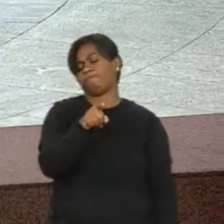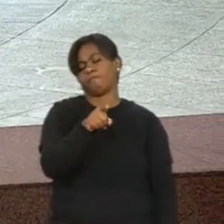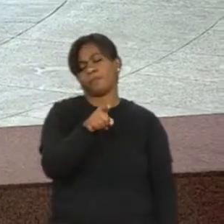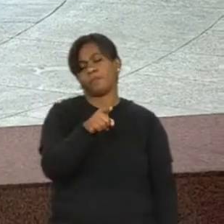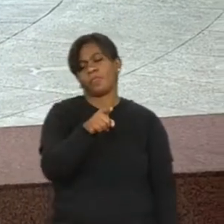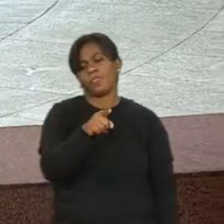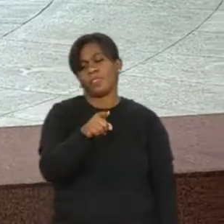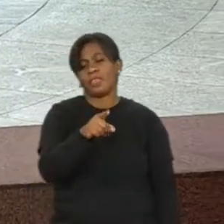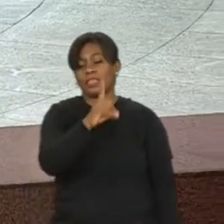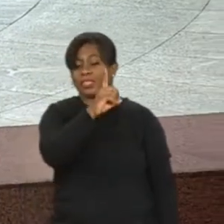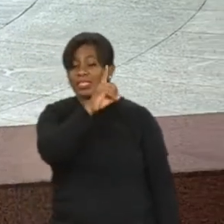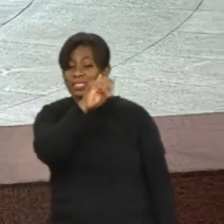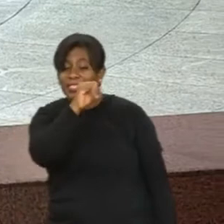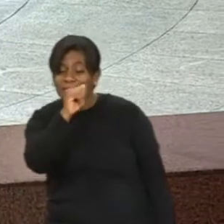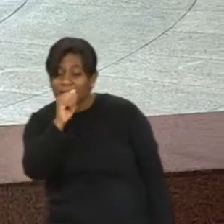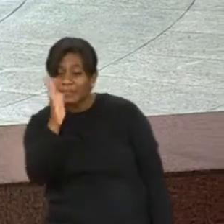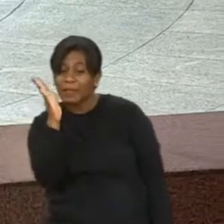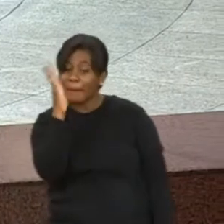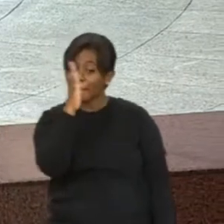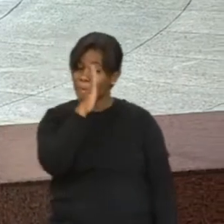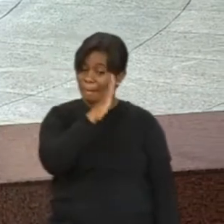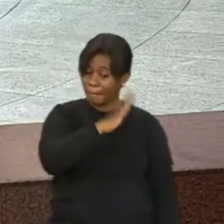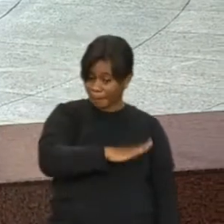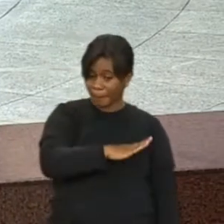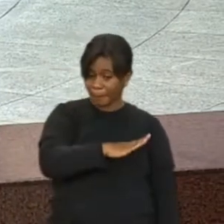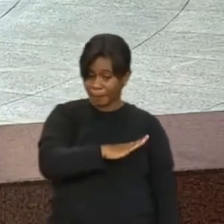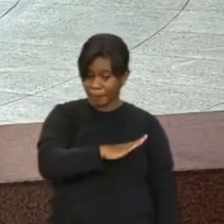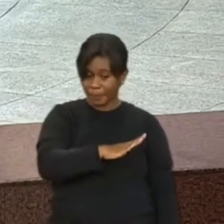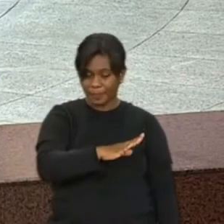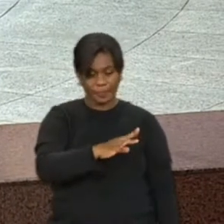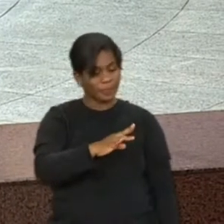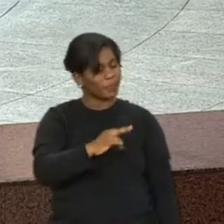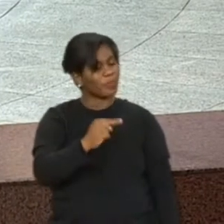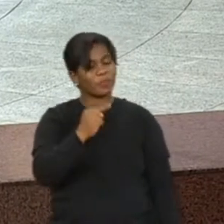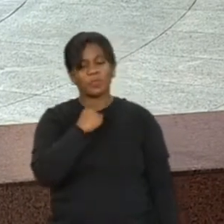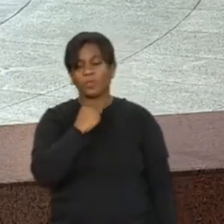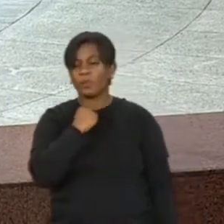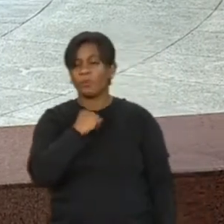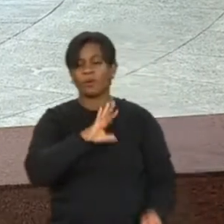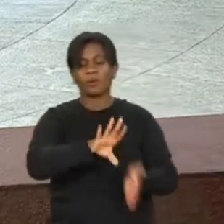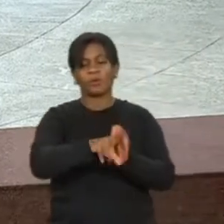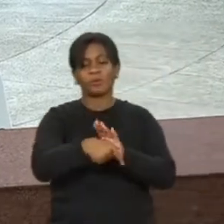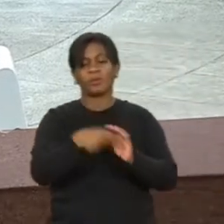e que esses dias maus não podem tirar sua fé,